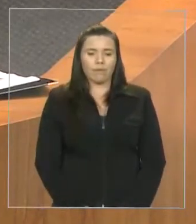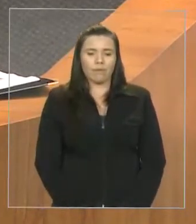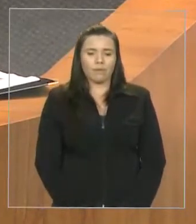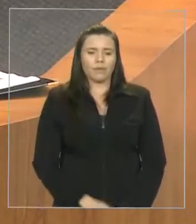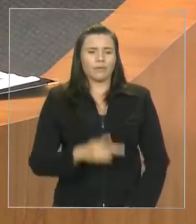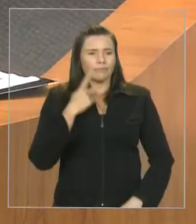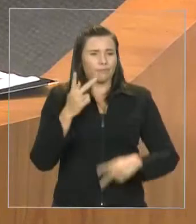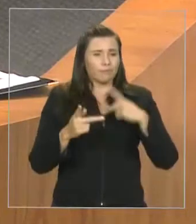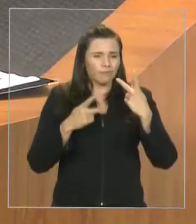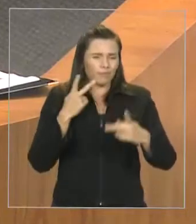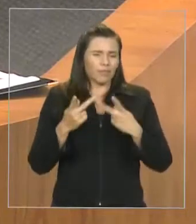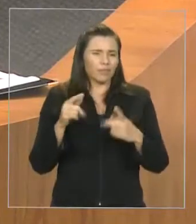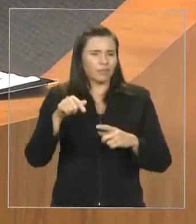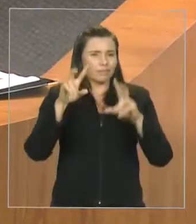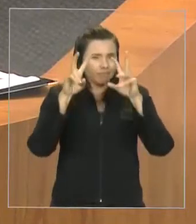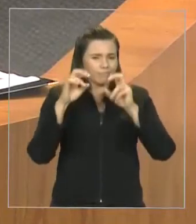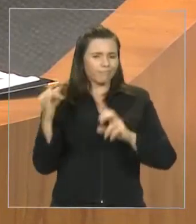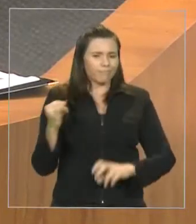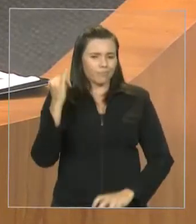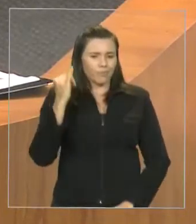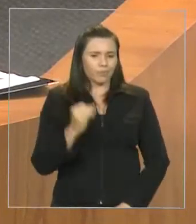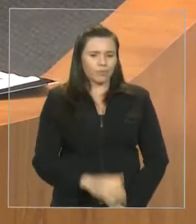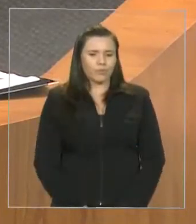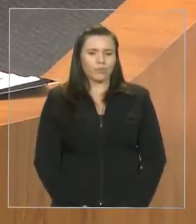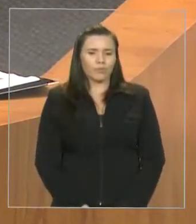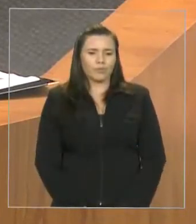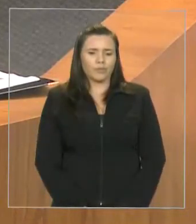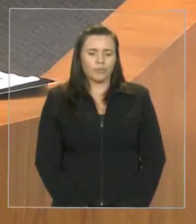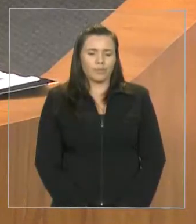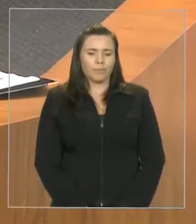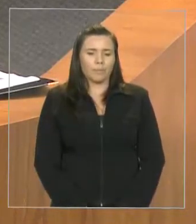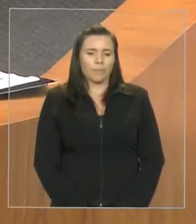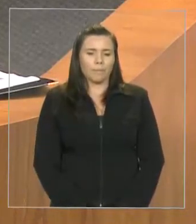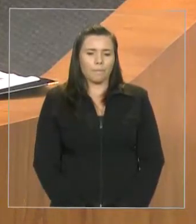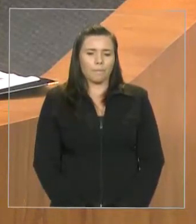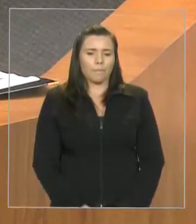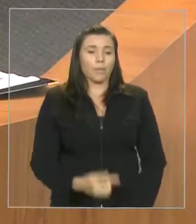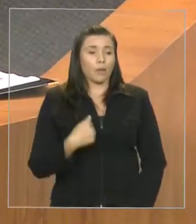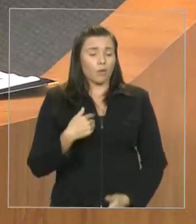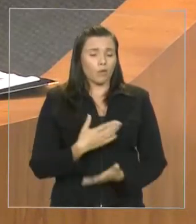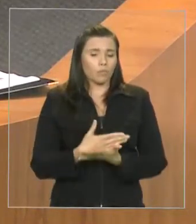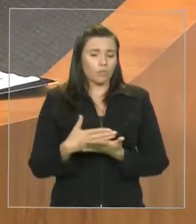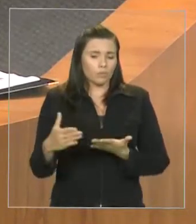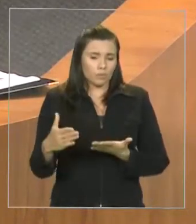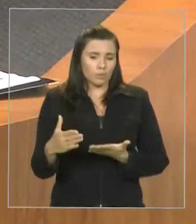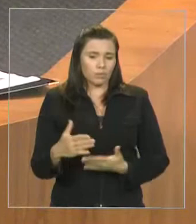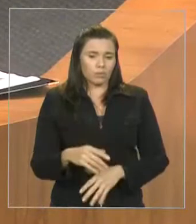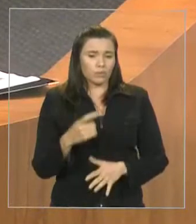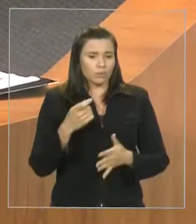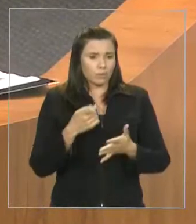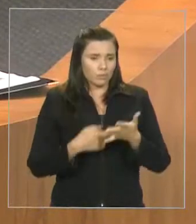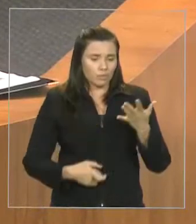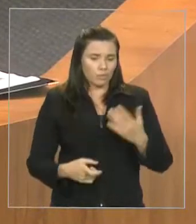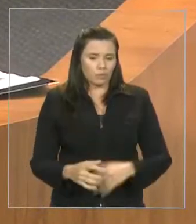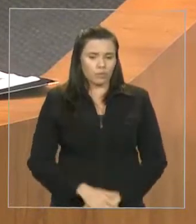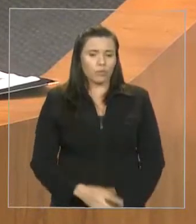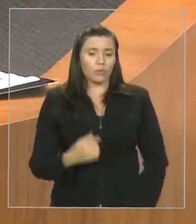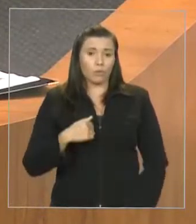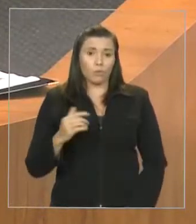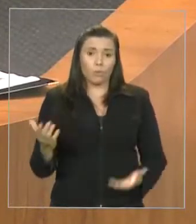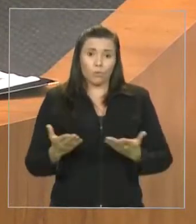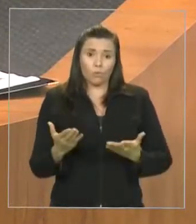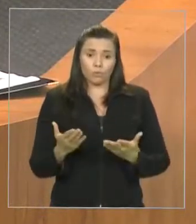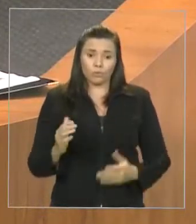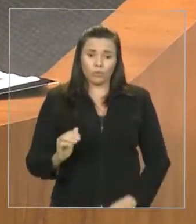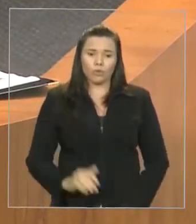Maranhão precisa ser passado a limpo, que a política precisa ser passada a limpo. E como eu iniciei o pronunciamento, hoje eu estou tendo a oportunidade